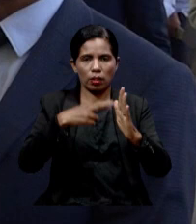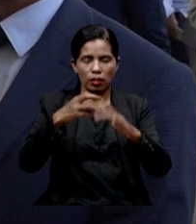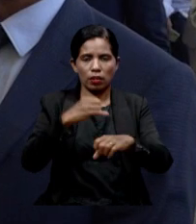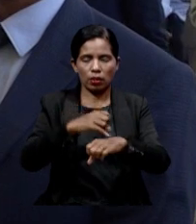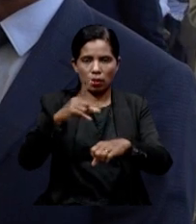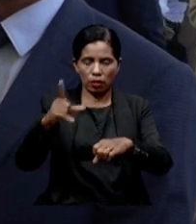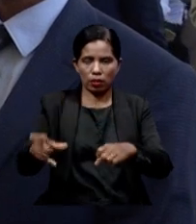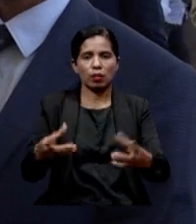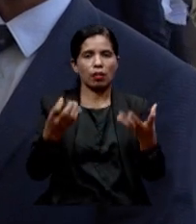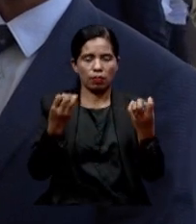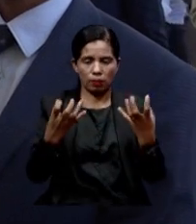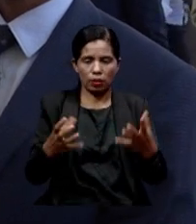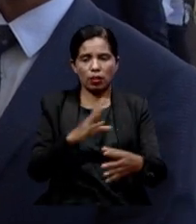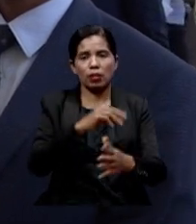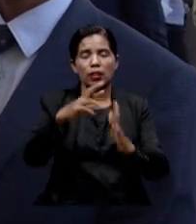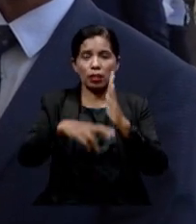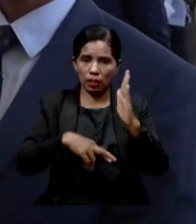do AIOI que regula